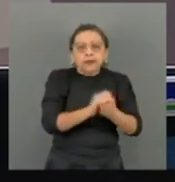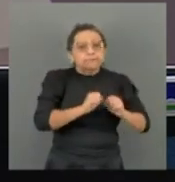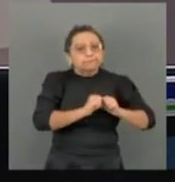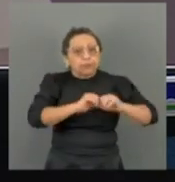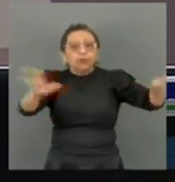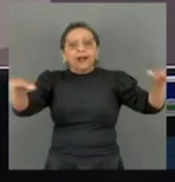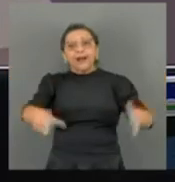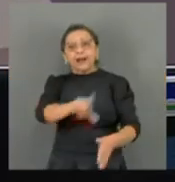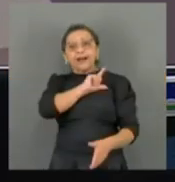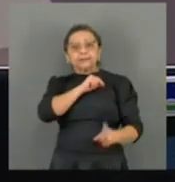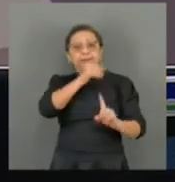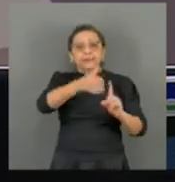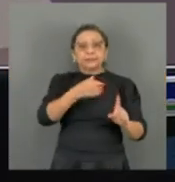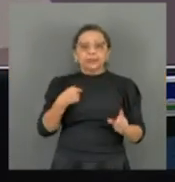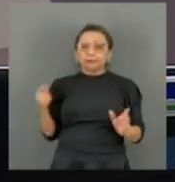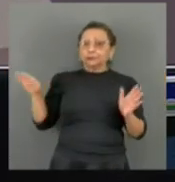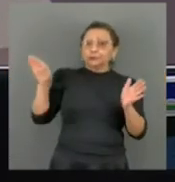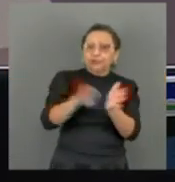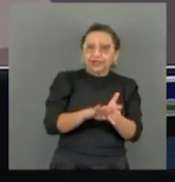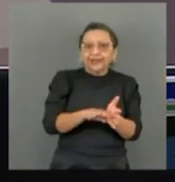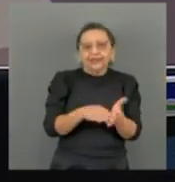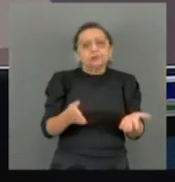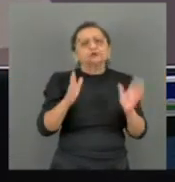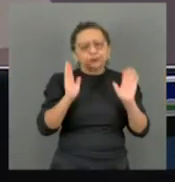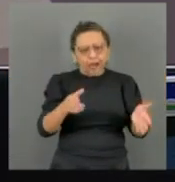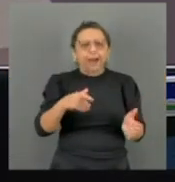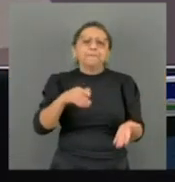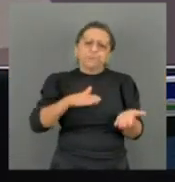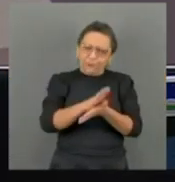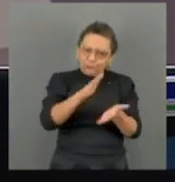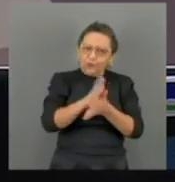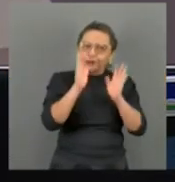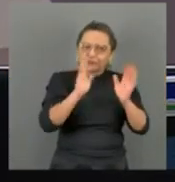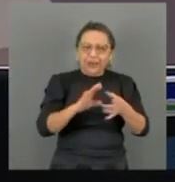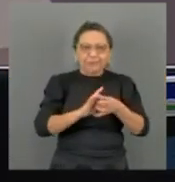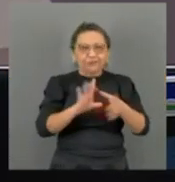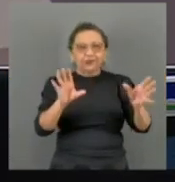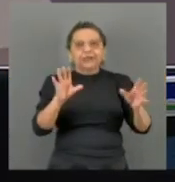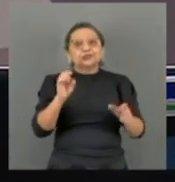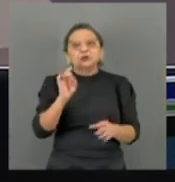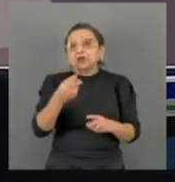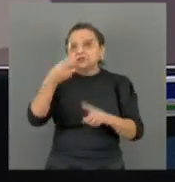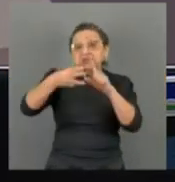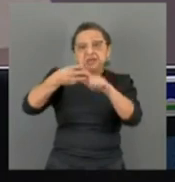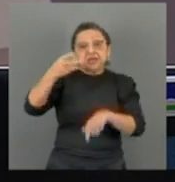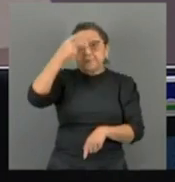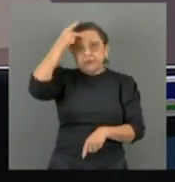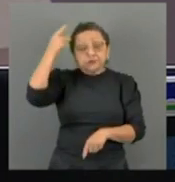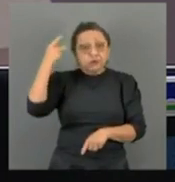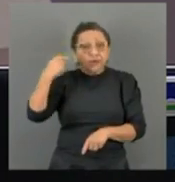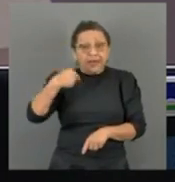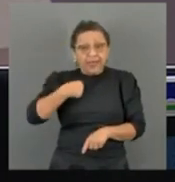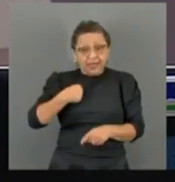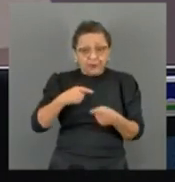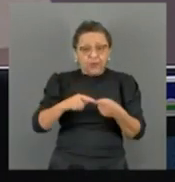Eu cheguei aqui ao hotel, publicamos. Só foi 3 pessoas mais que eu que